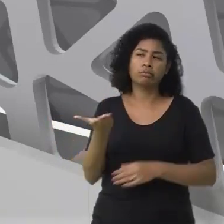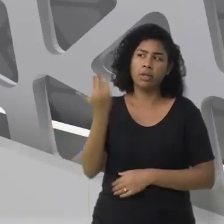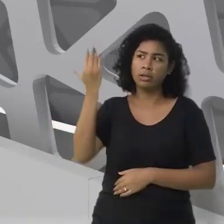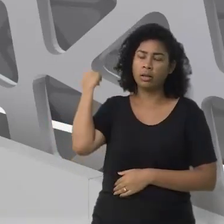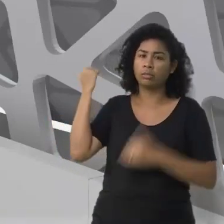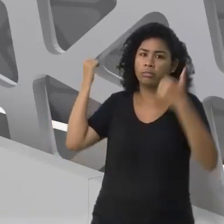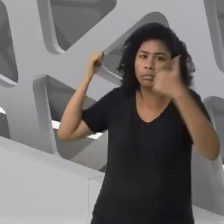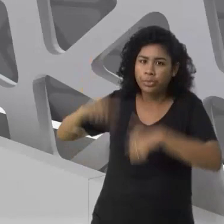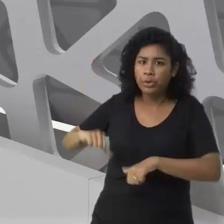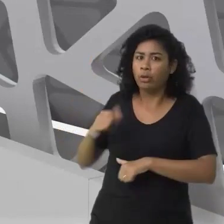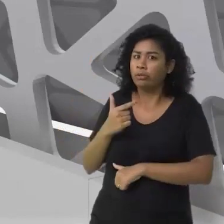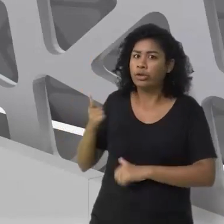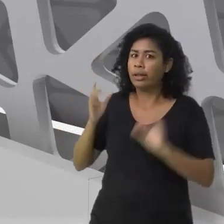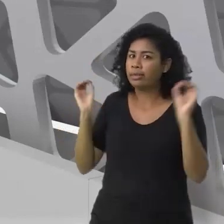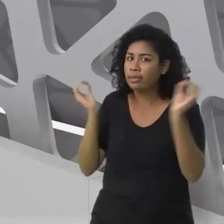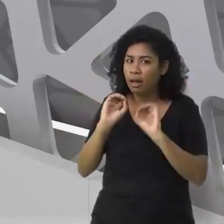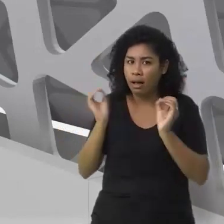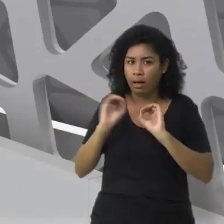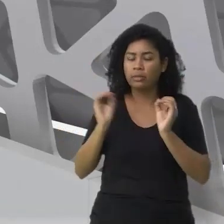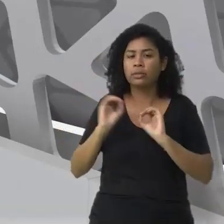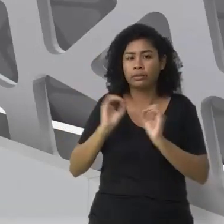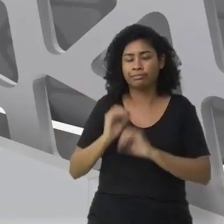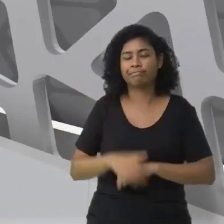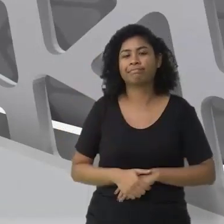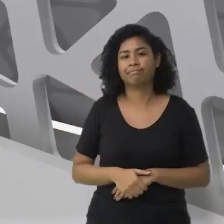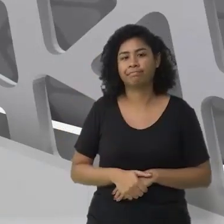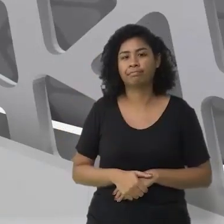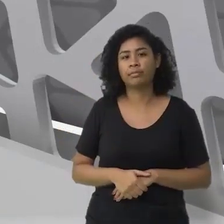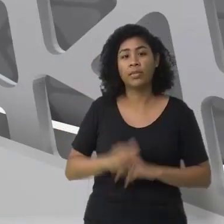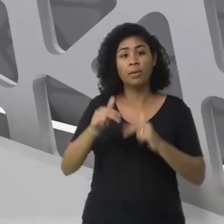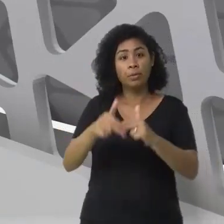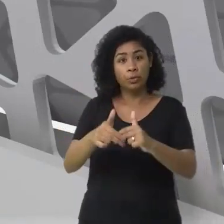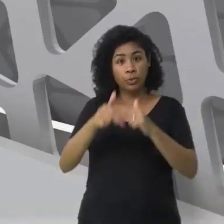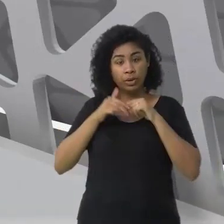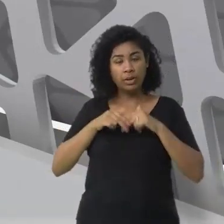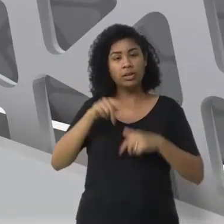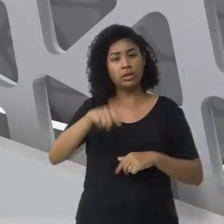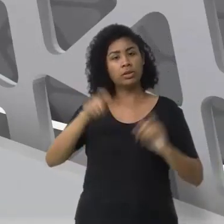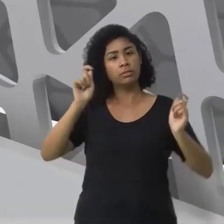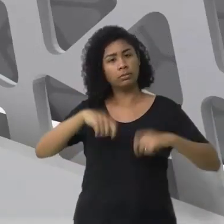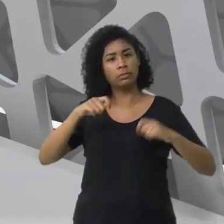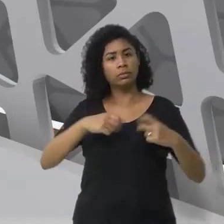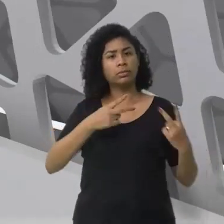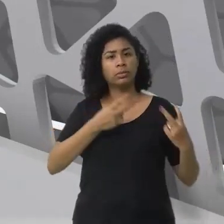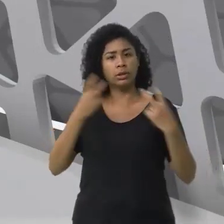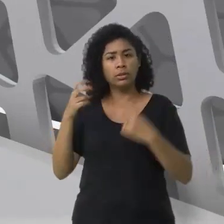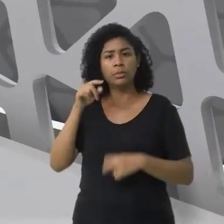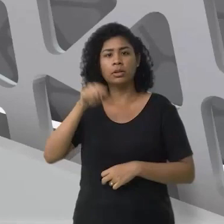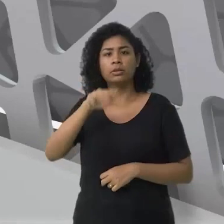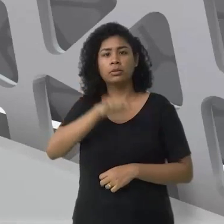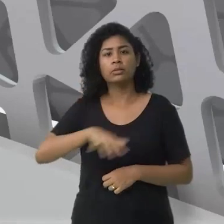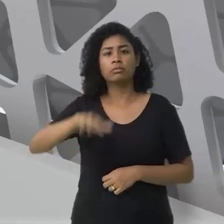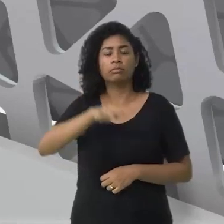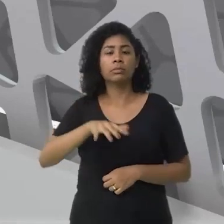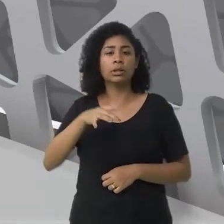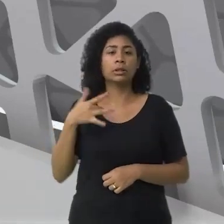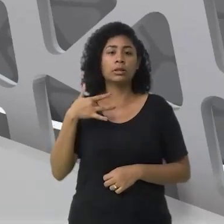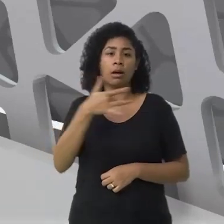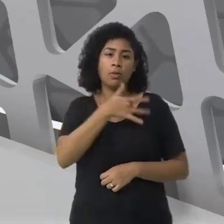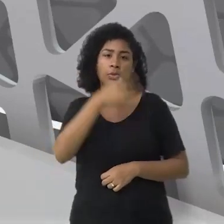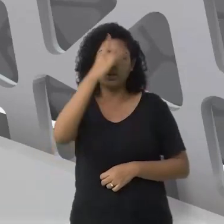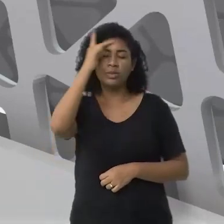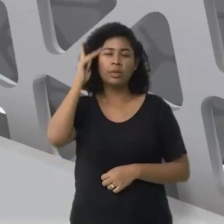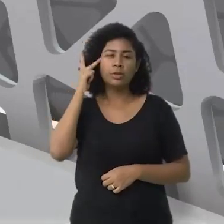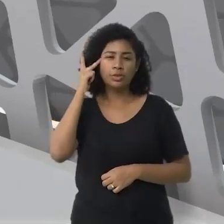existia absolutamente nada? Pois é, isso refletia na saúde das pessoas. Então, isso vai